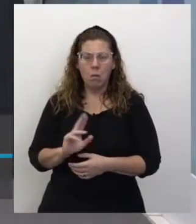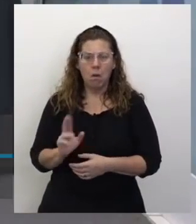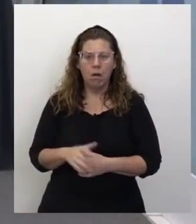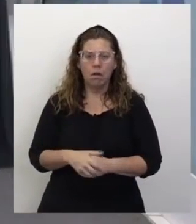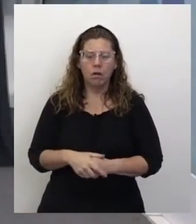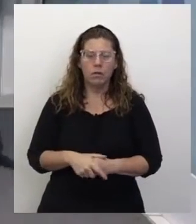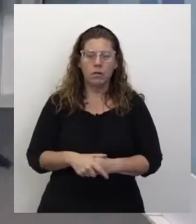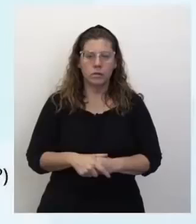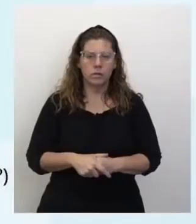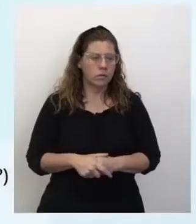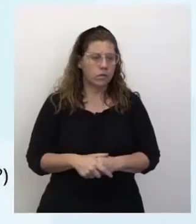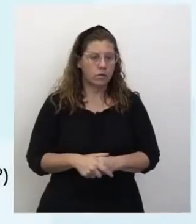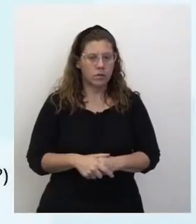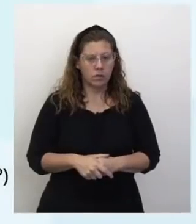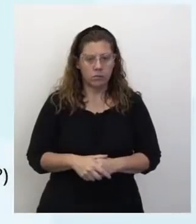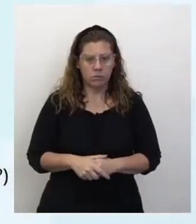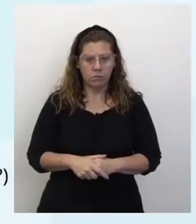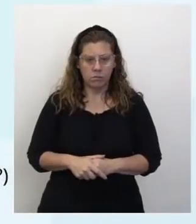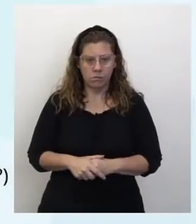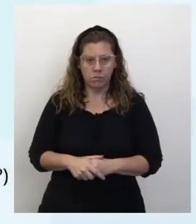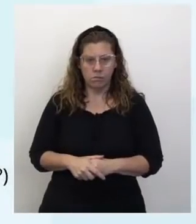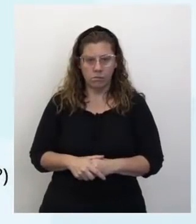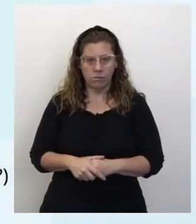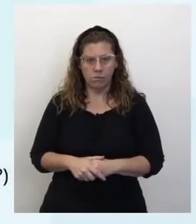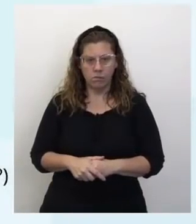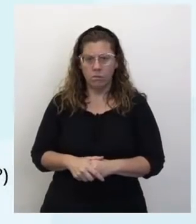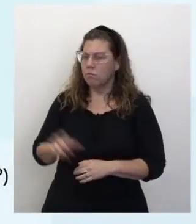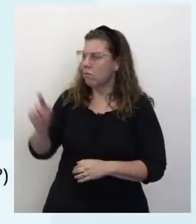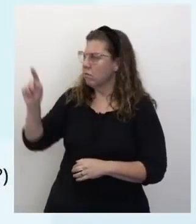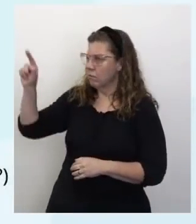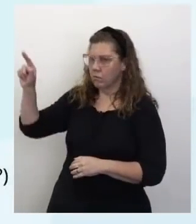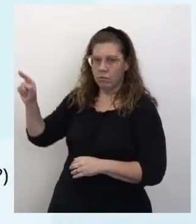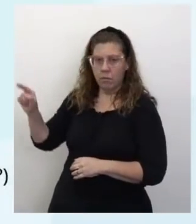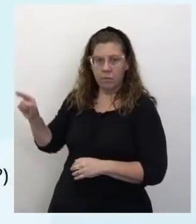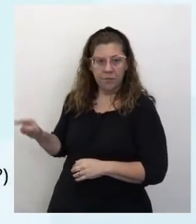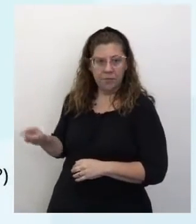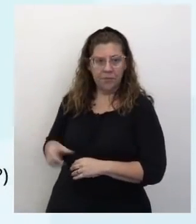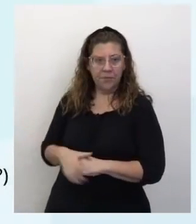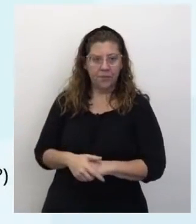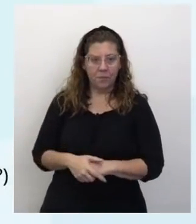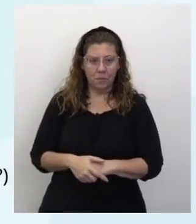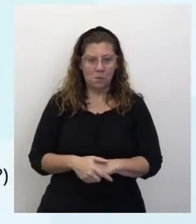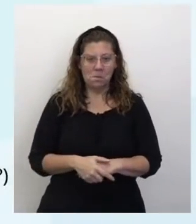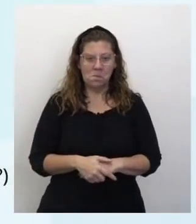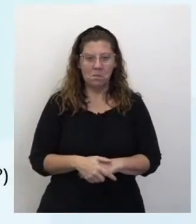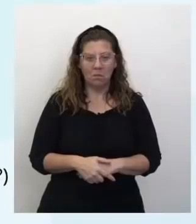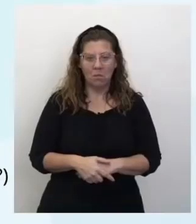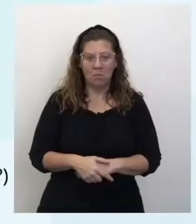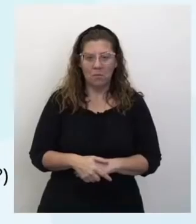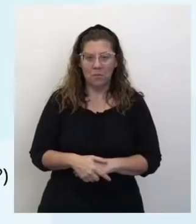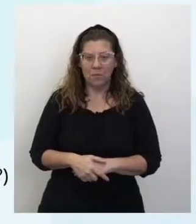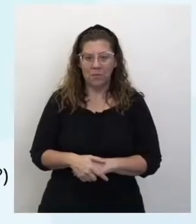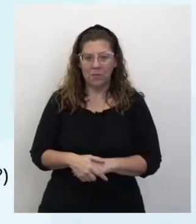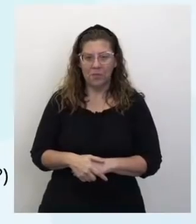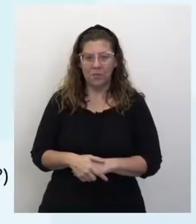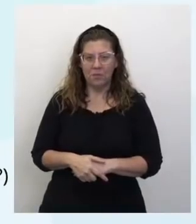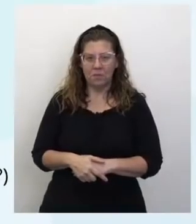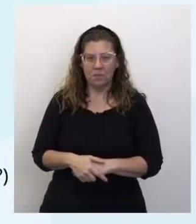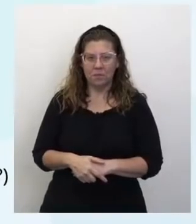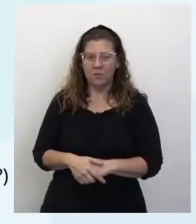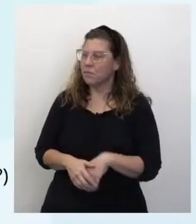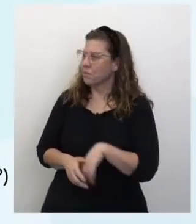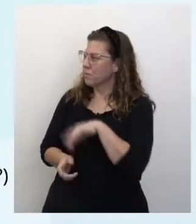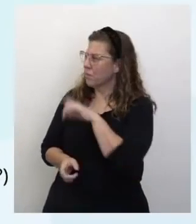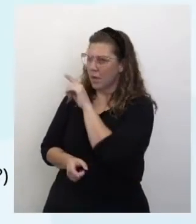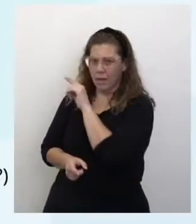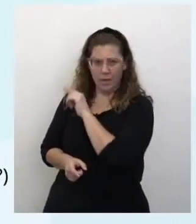face, então, está aqui, olha só. O troll face é esse aqui, né? Então, assim, geralmente a pessoa... Thank you. Ok. Então, o troll face